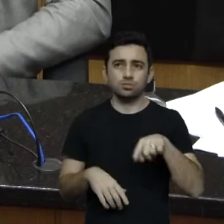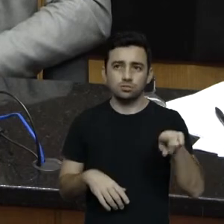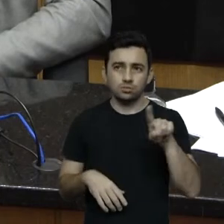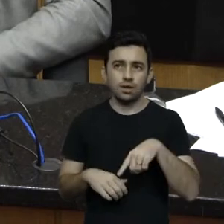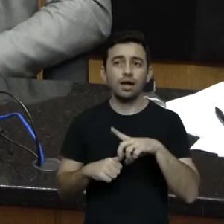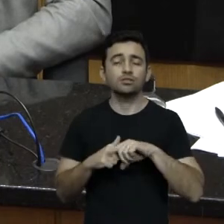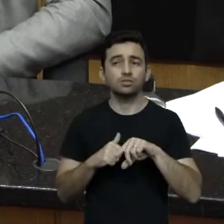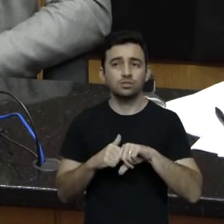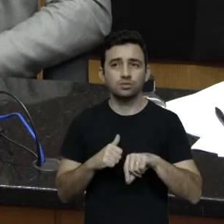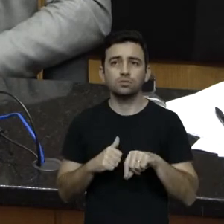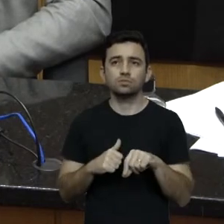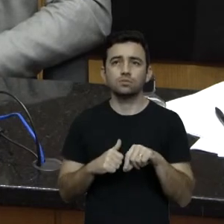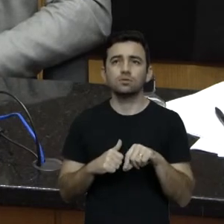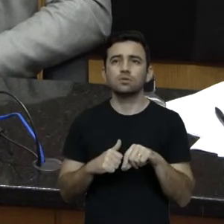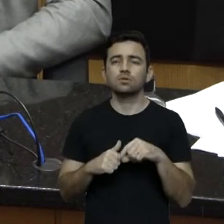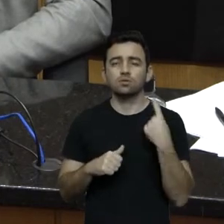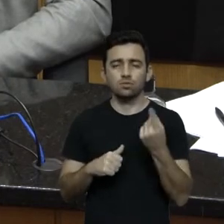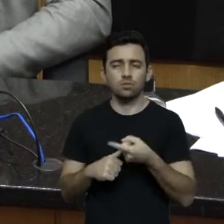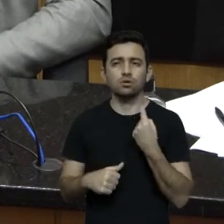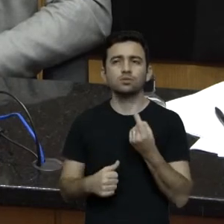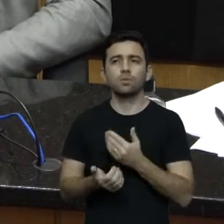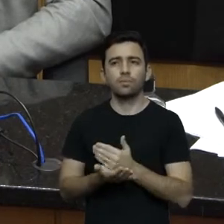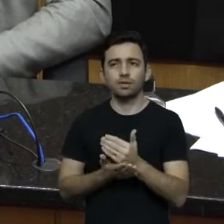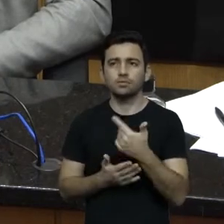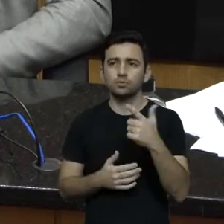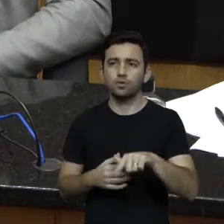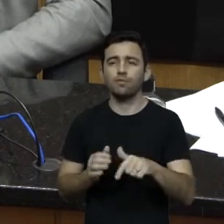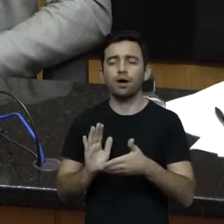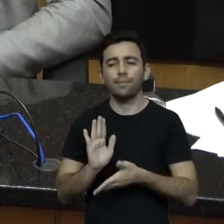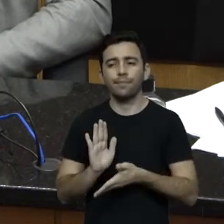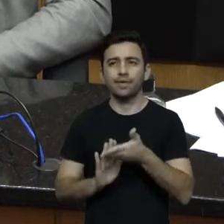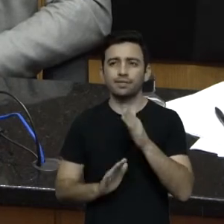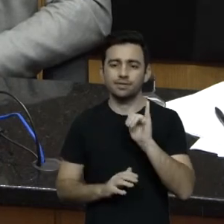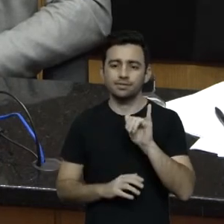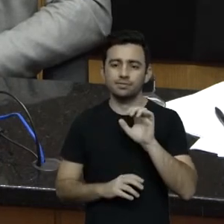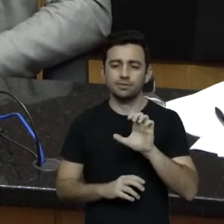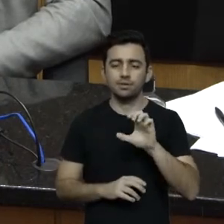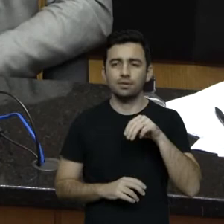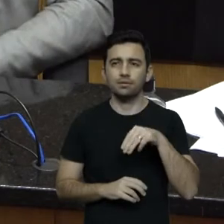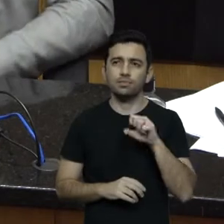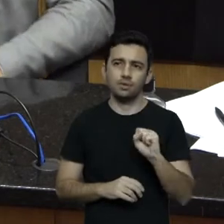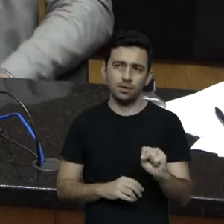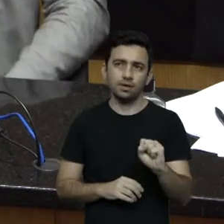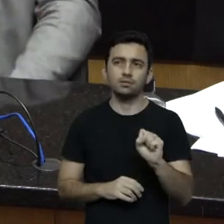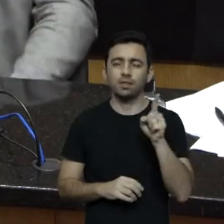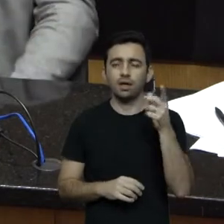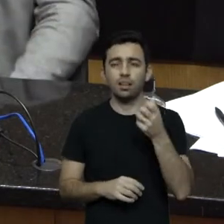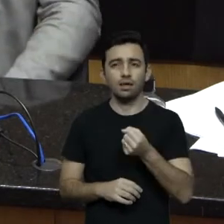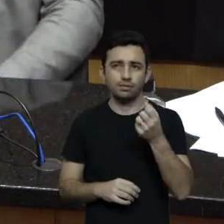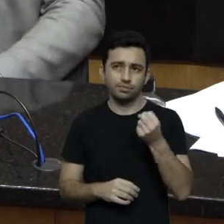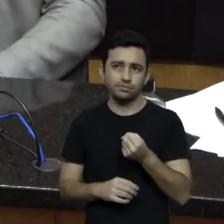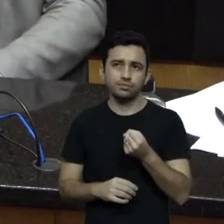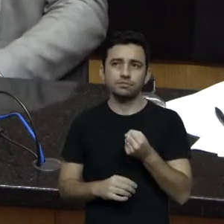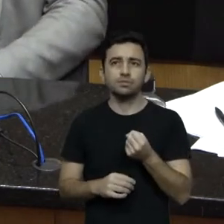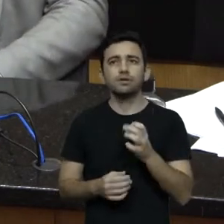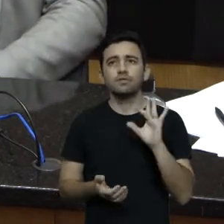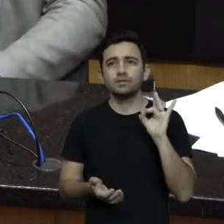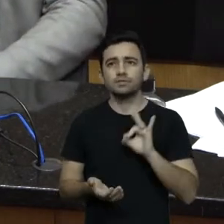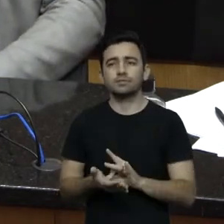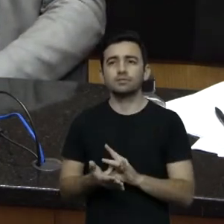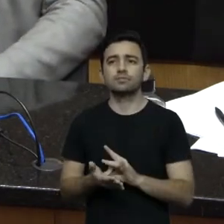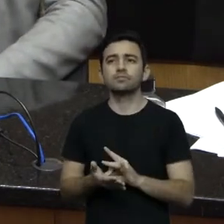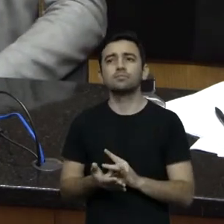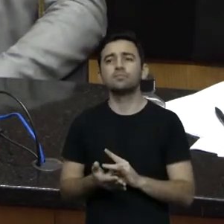reproduzimos aí volta aumentar o ICMS do leite então eu já foi tudo discutido realmente